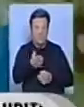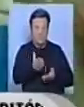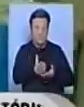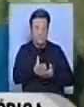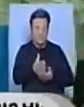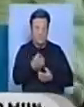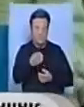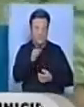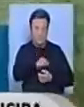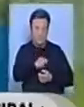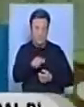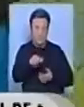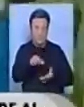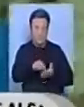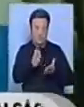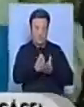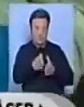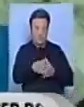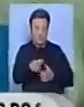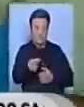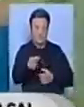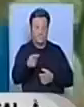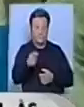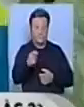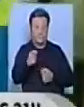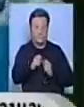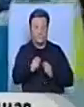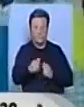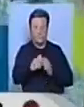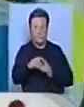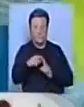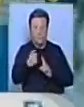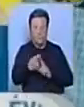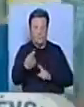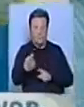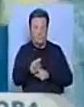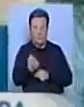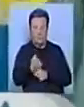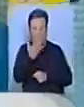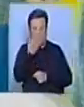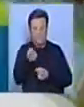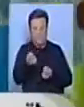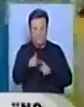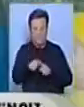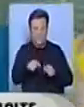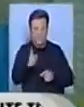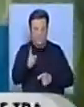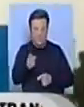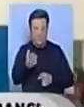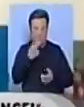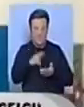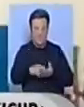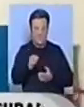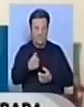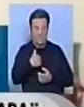escola daqui, com este centro escolar, e ao longo de todo o ano tem atividades parecidas com estas. É assim, Gonçalo?